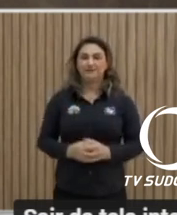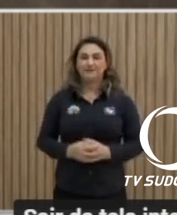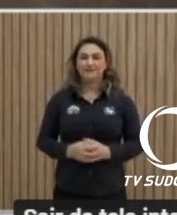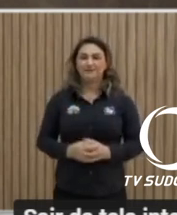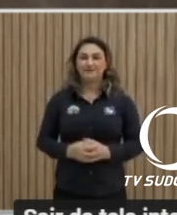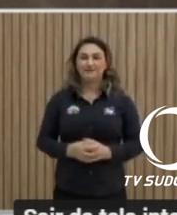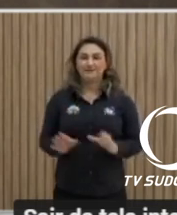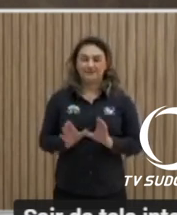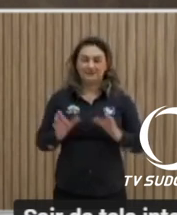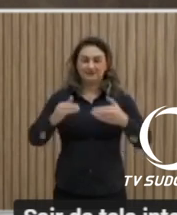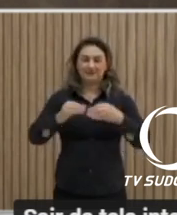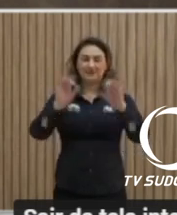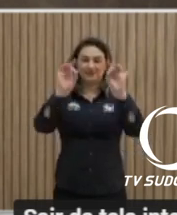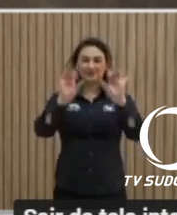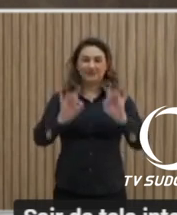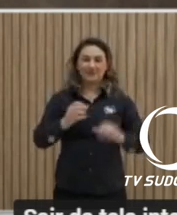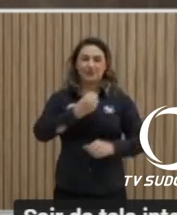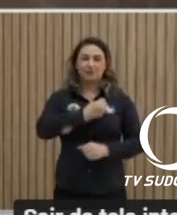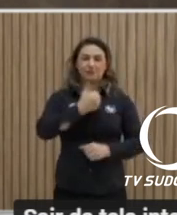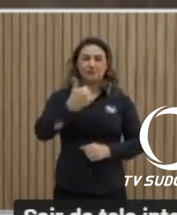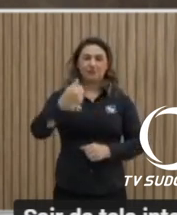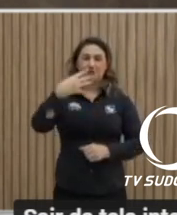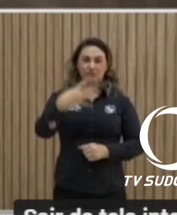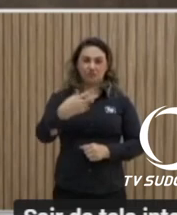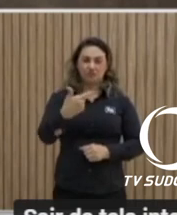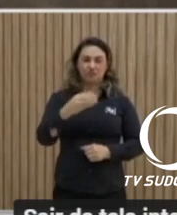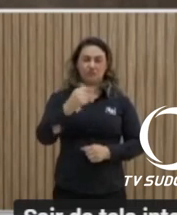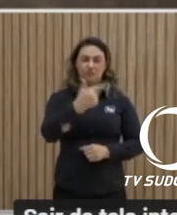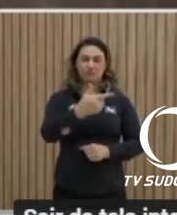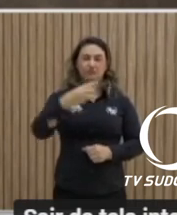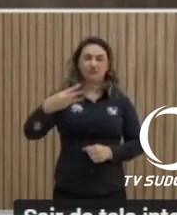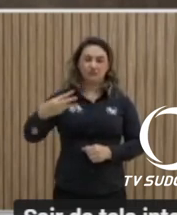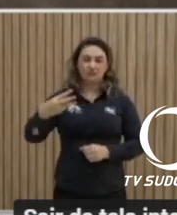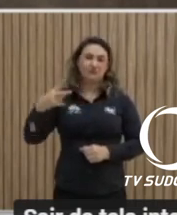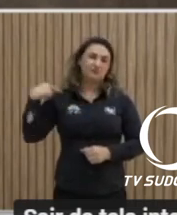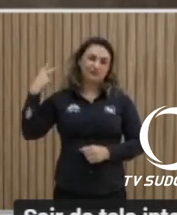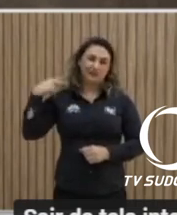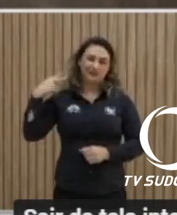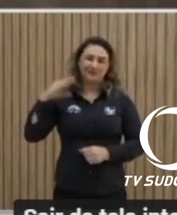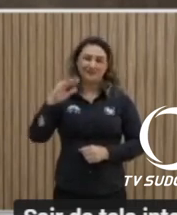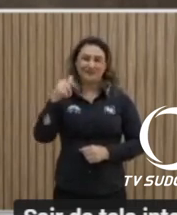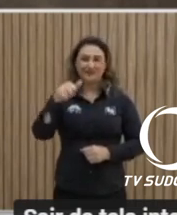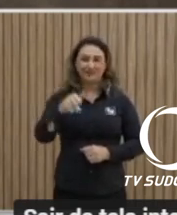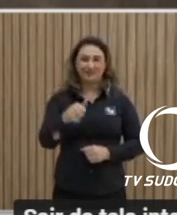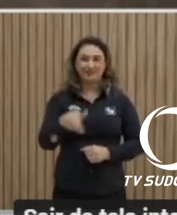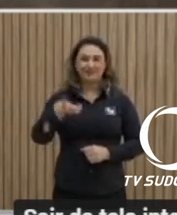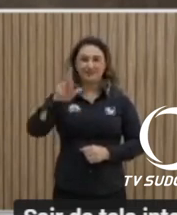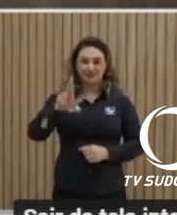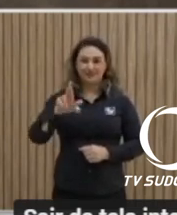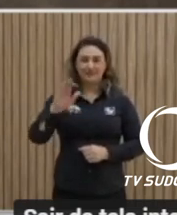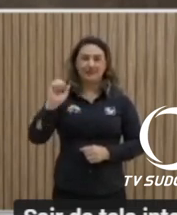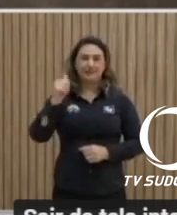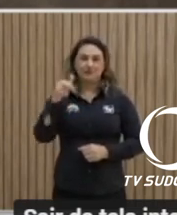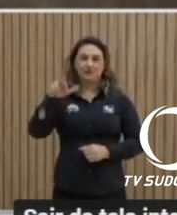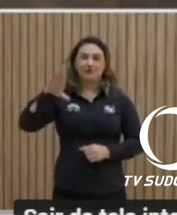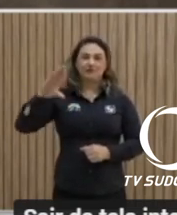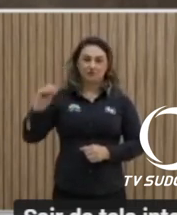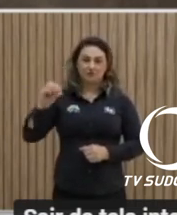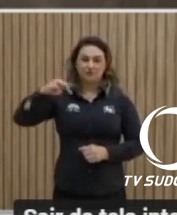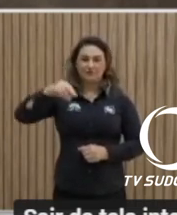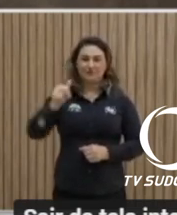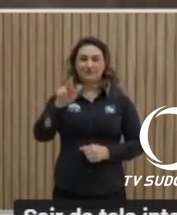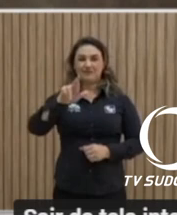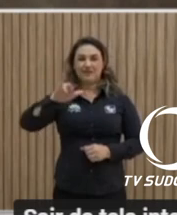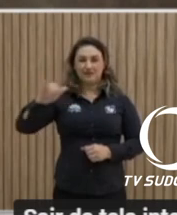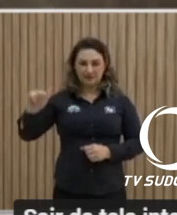Requerimento, comissão especial número 14 de 2023, de autoria dos vereadores Claudemir Zanco, Eduardo Albani Della Costa, Maria